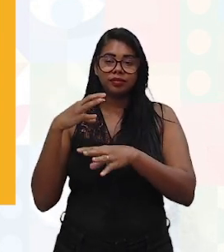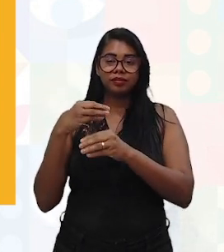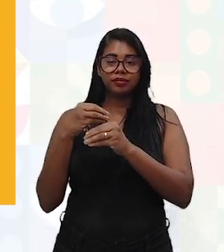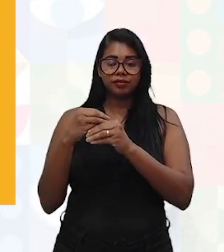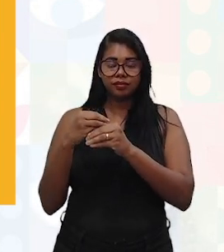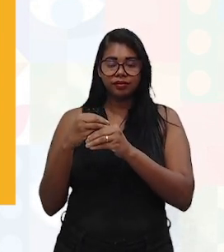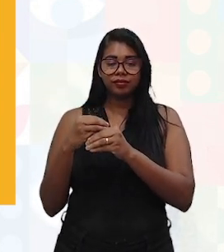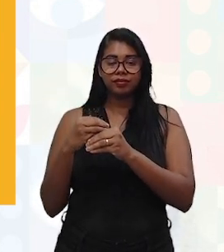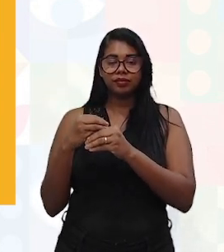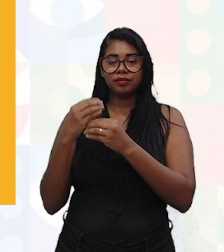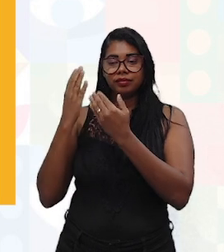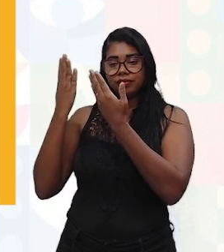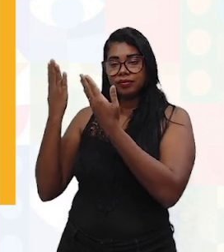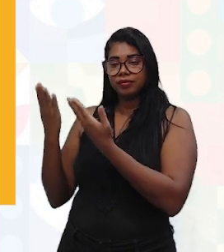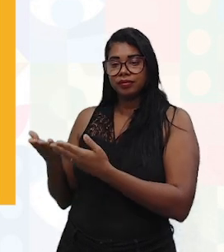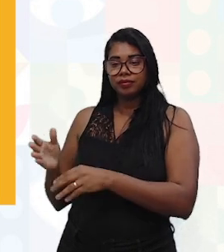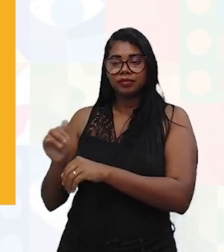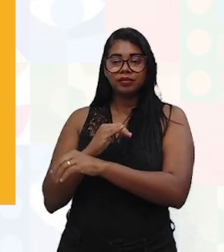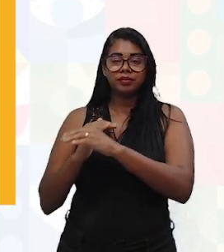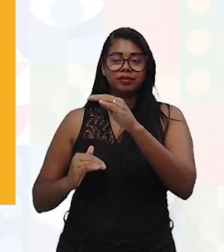ele lá como uma habilidade super